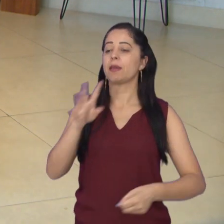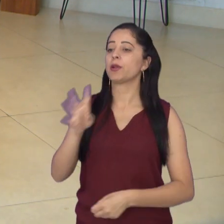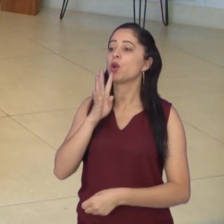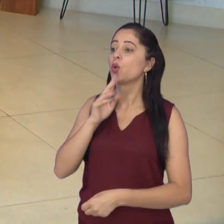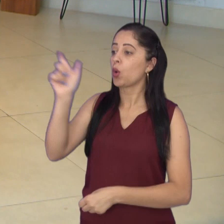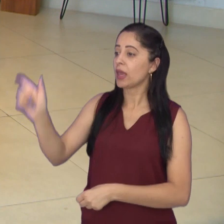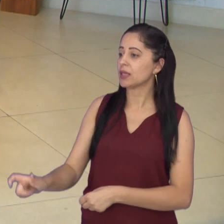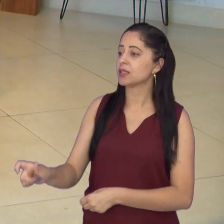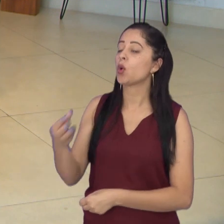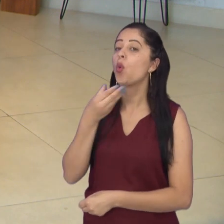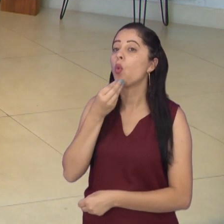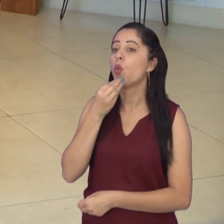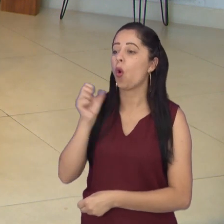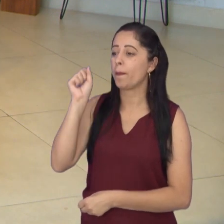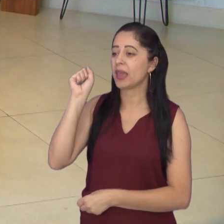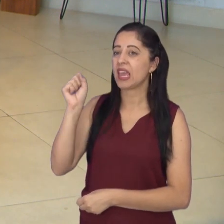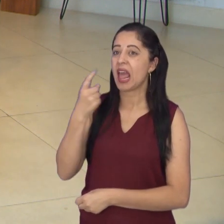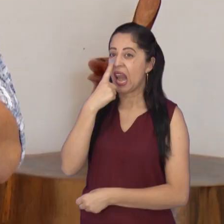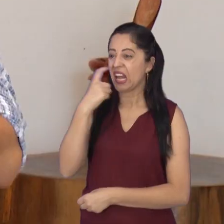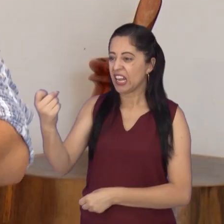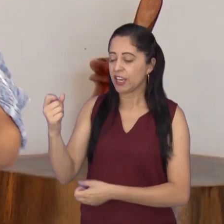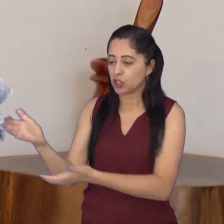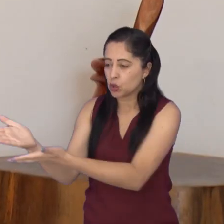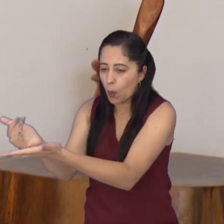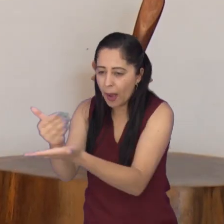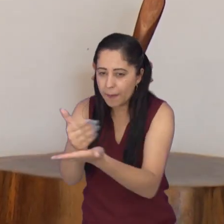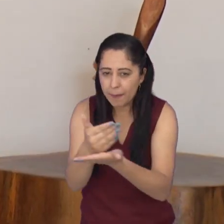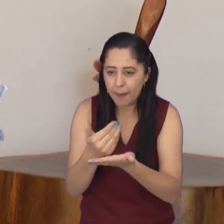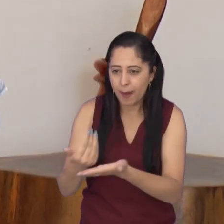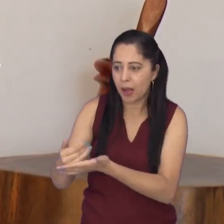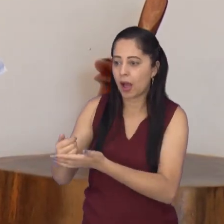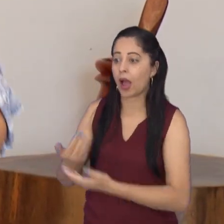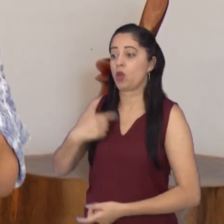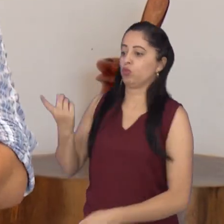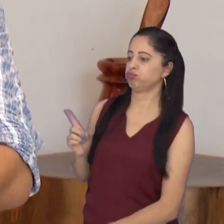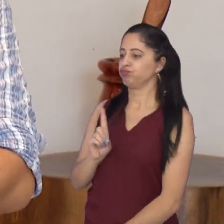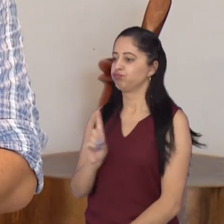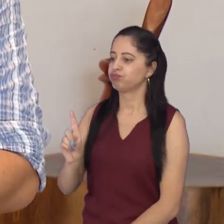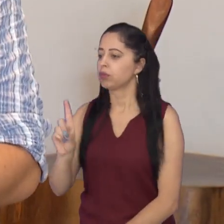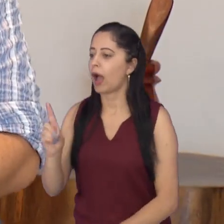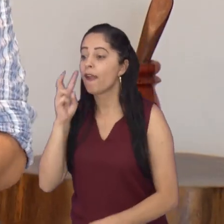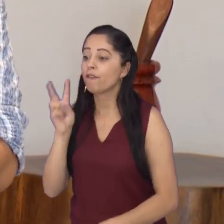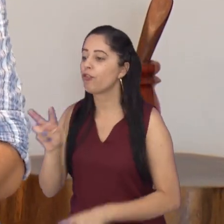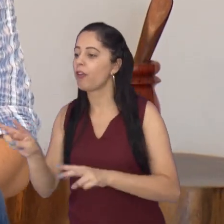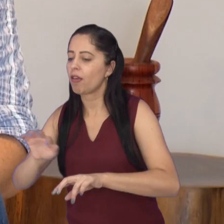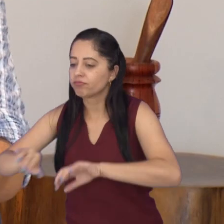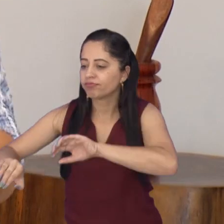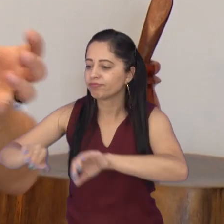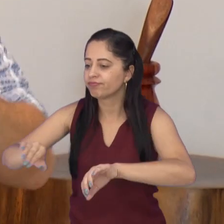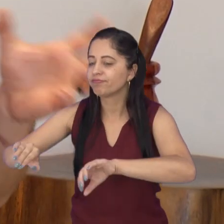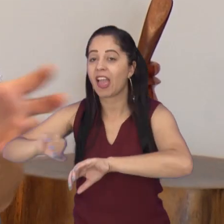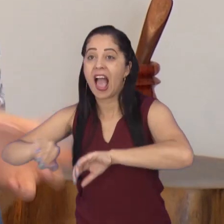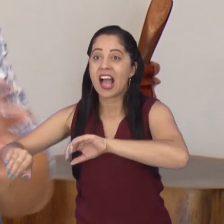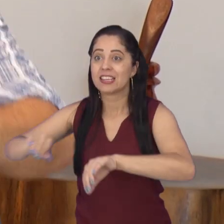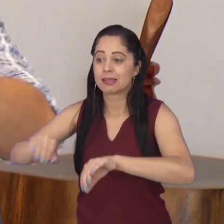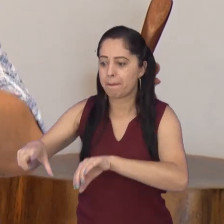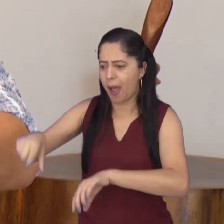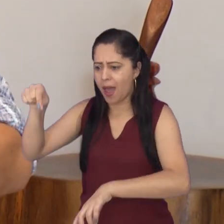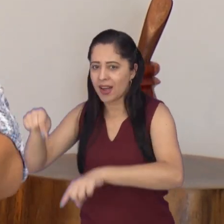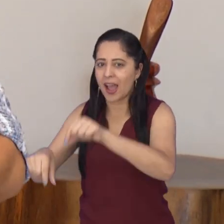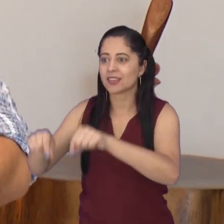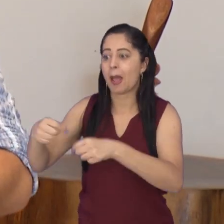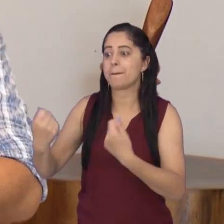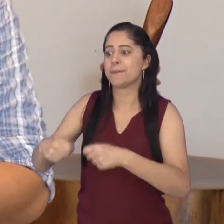junta sucata para vender no fim do mês. Opa, vamos lá na casa do seu José dar uma olhadinha no que ele tem, garimpar, que eu